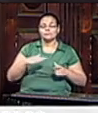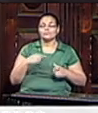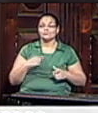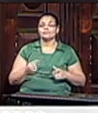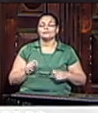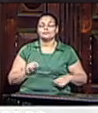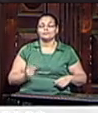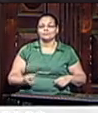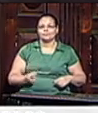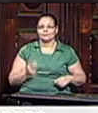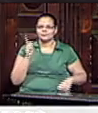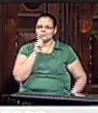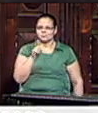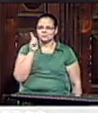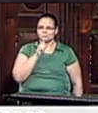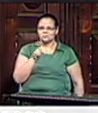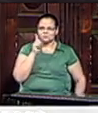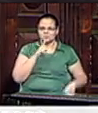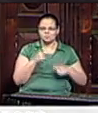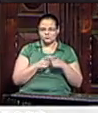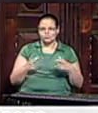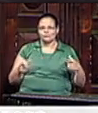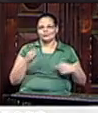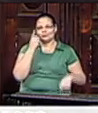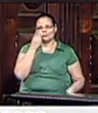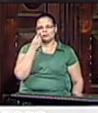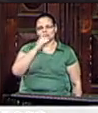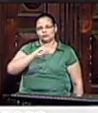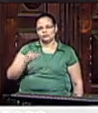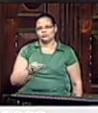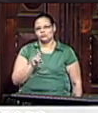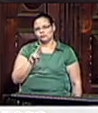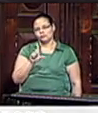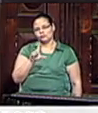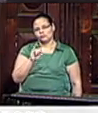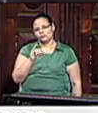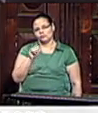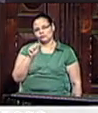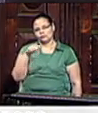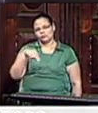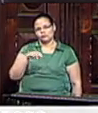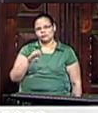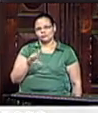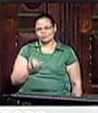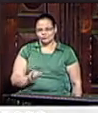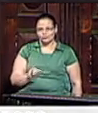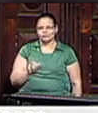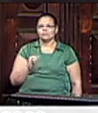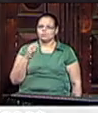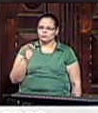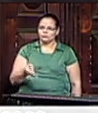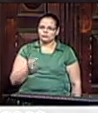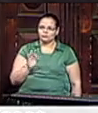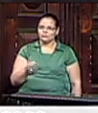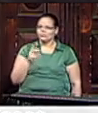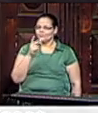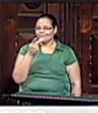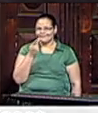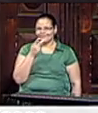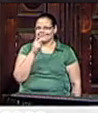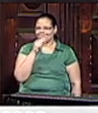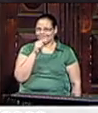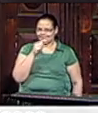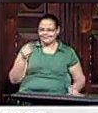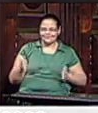grandes e o deputado Giulianelli está certo. Não é só o parque, a gente está falando de clima, de água, porque muitas vezes